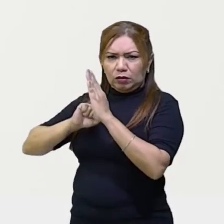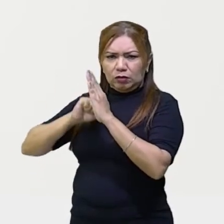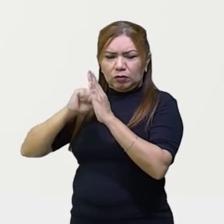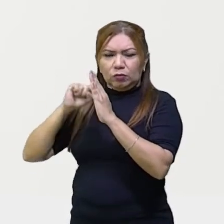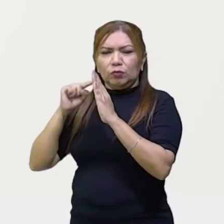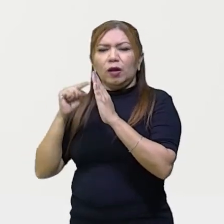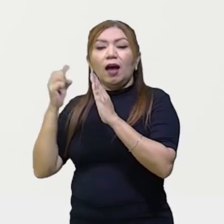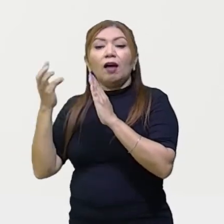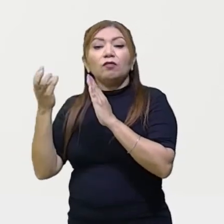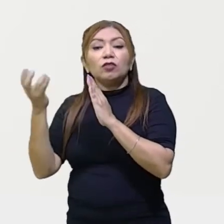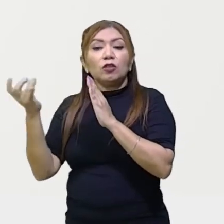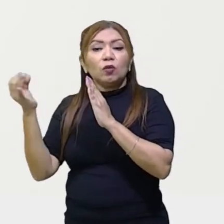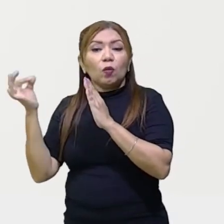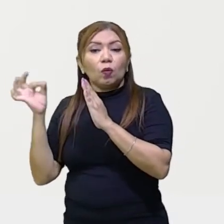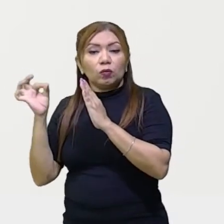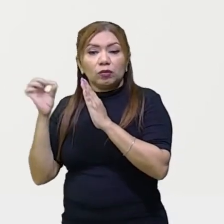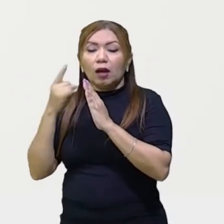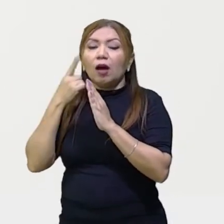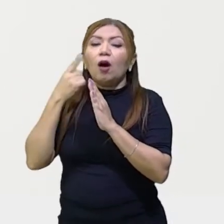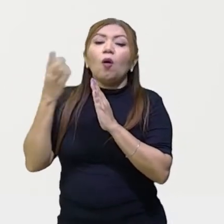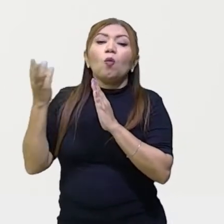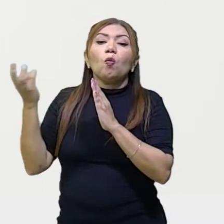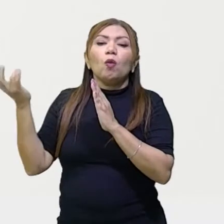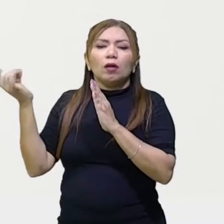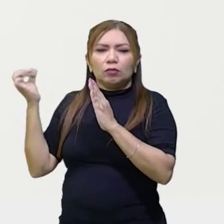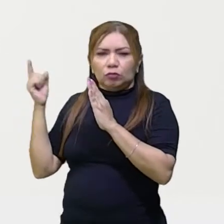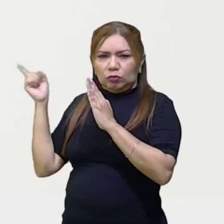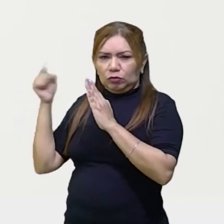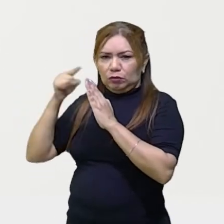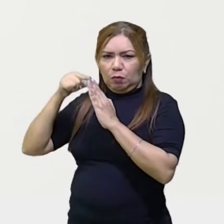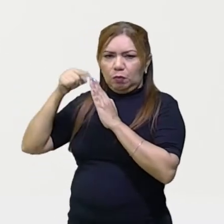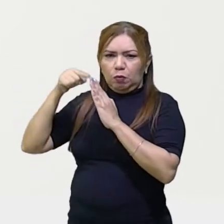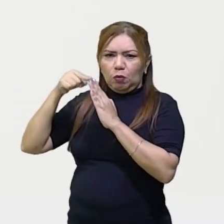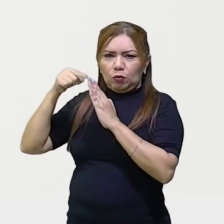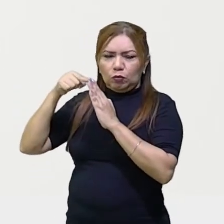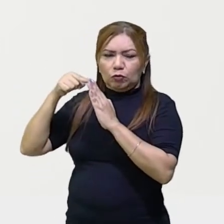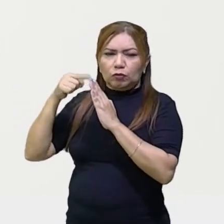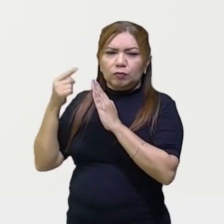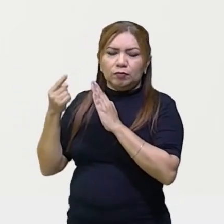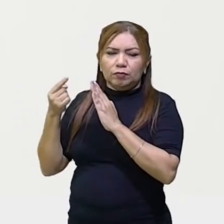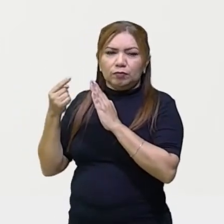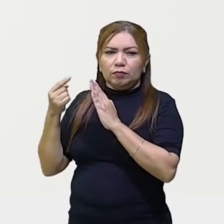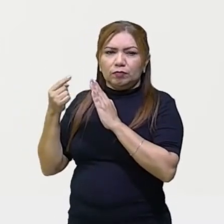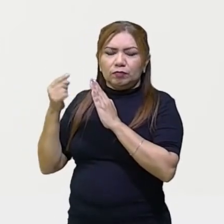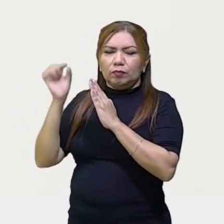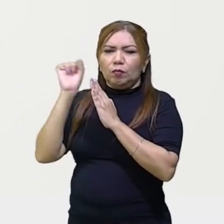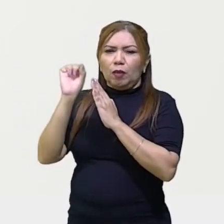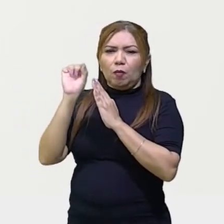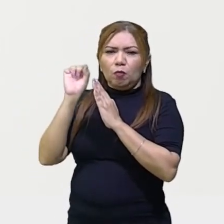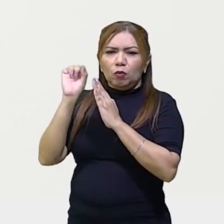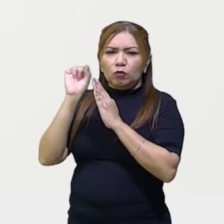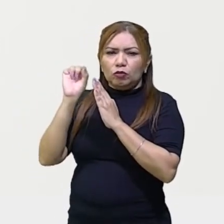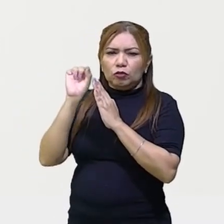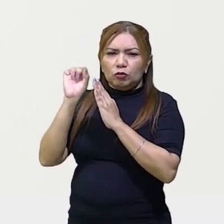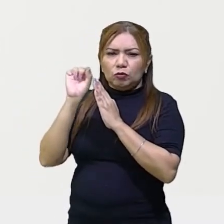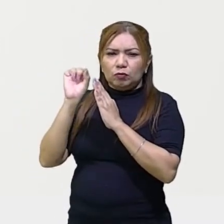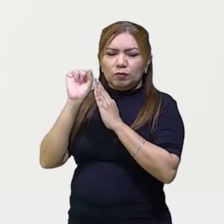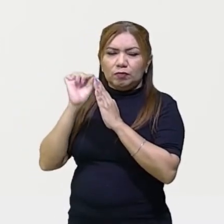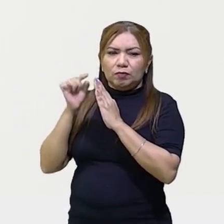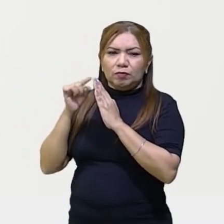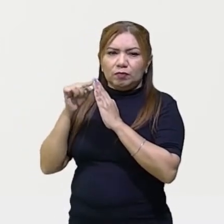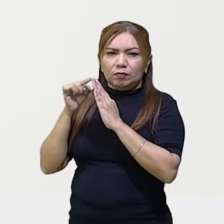conta comigo aí quantos vértices e olha só os vértices